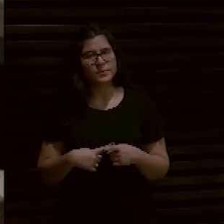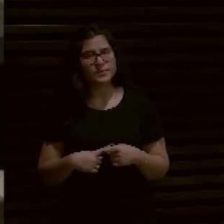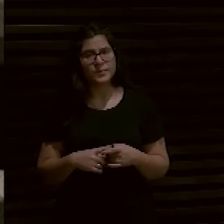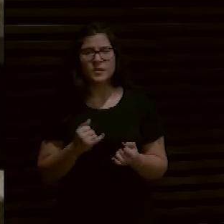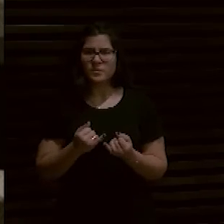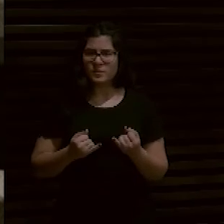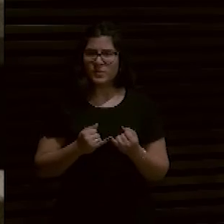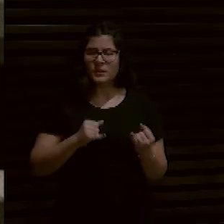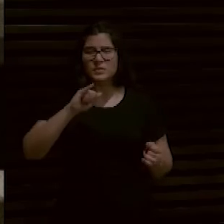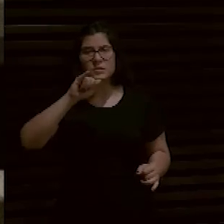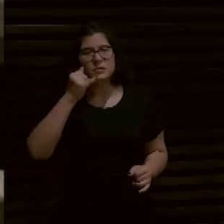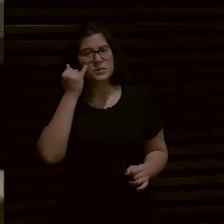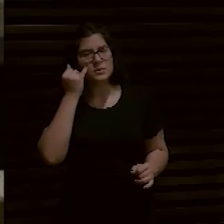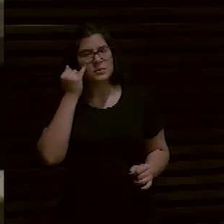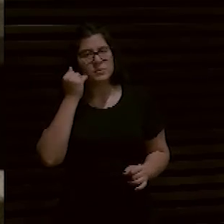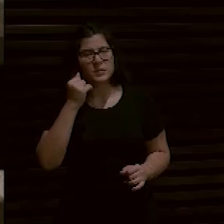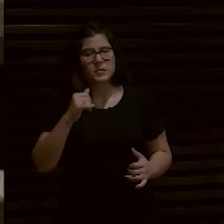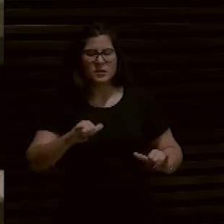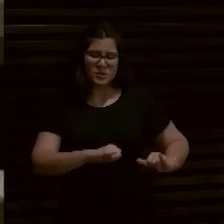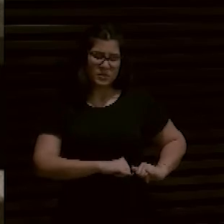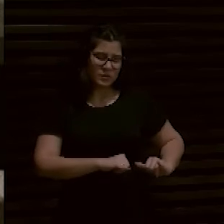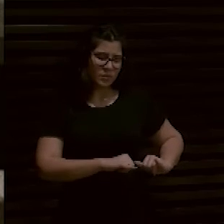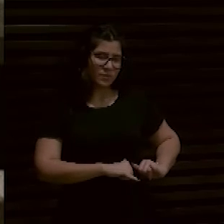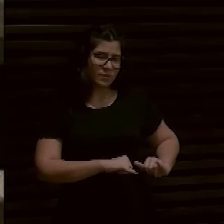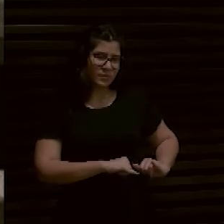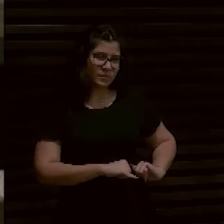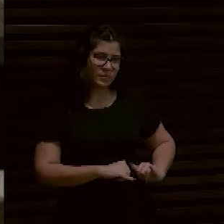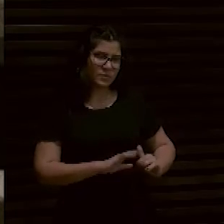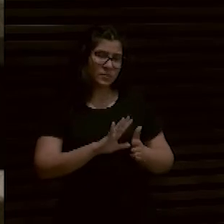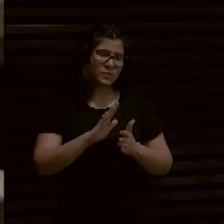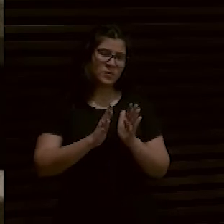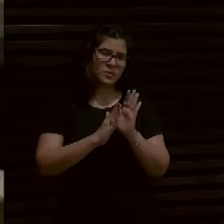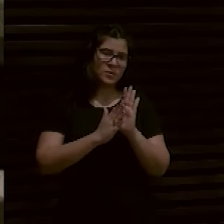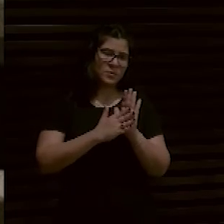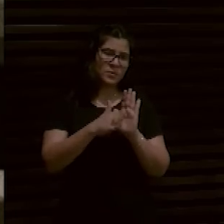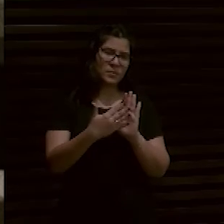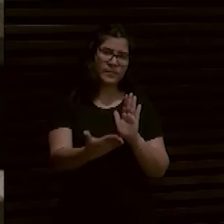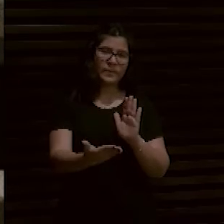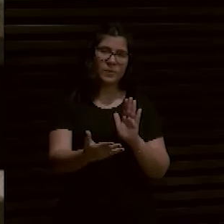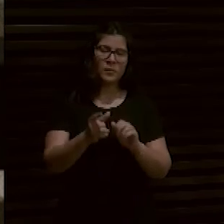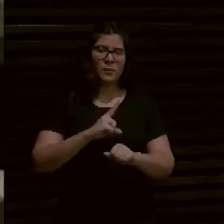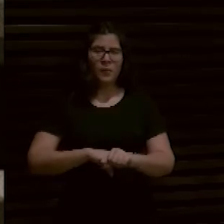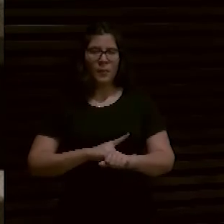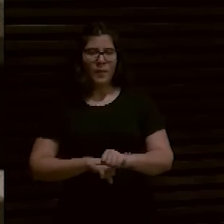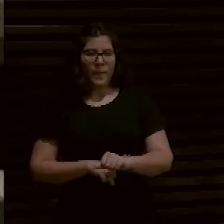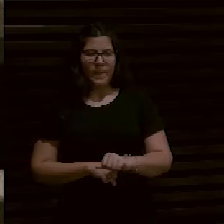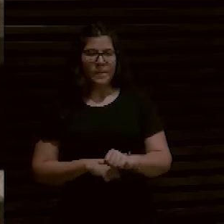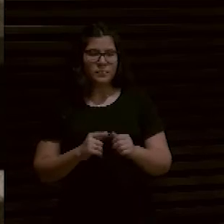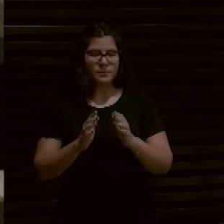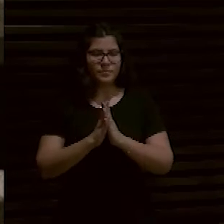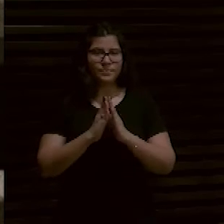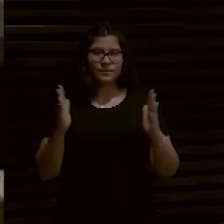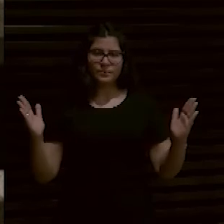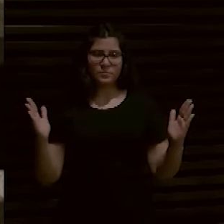Parece que Jeremias sofre um processo durante o seu tempo de profeta. Um